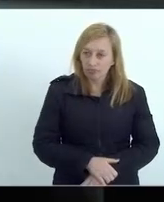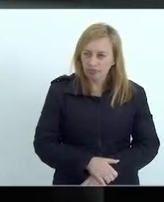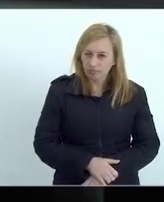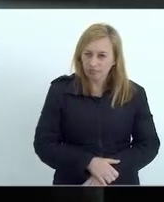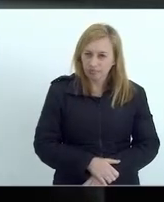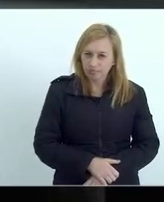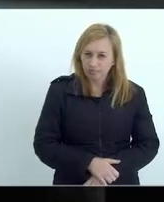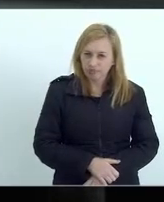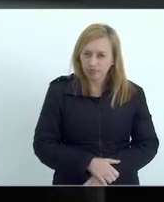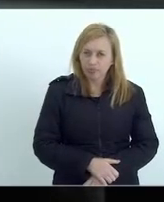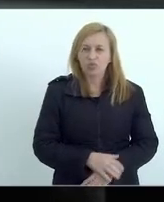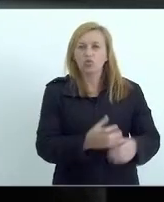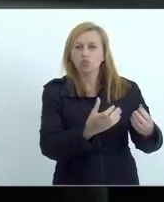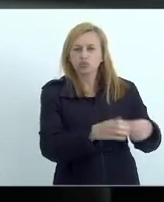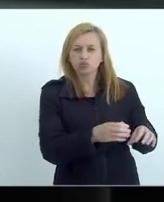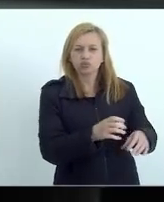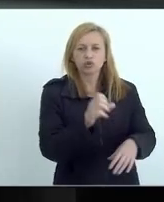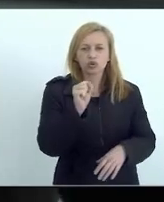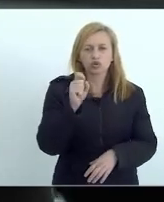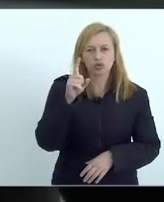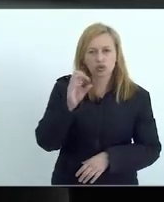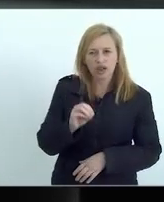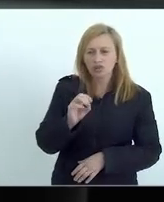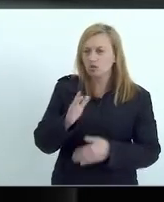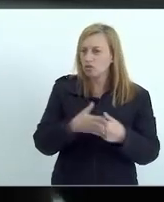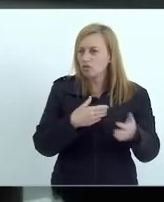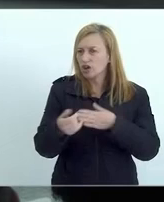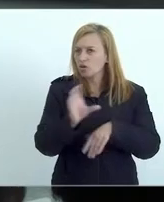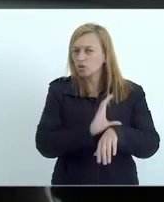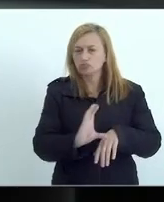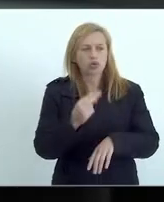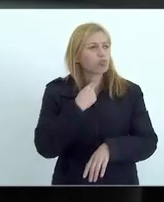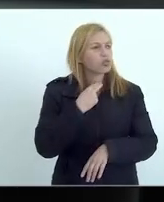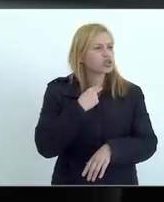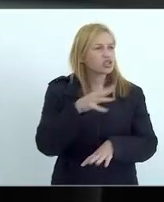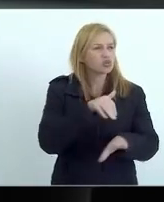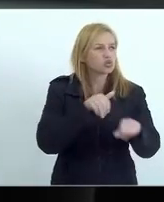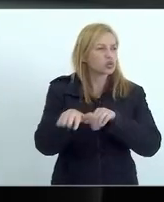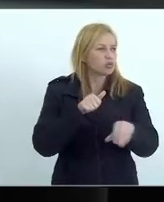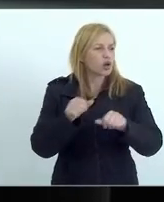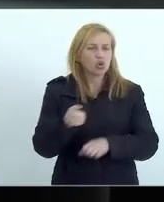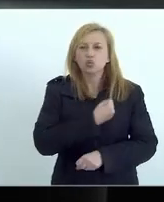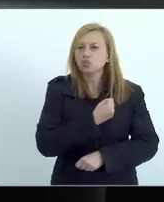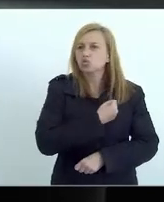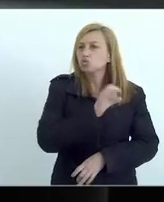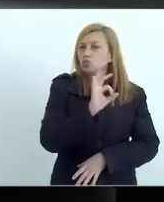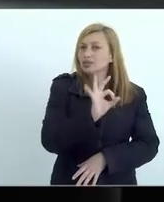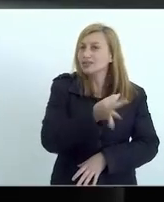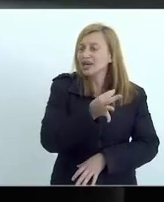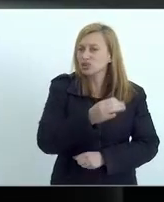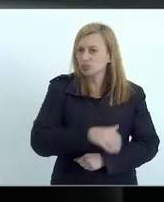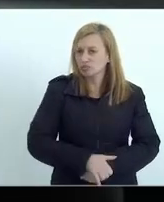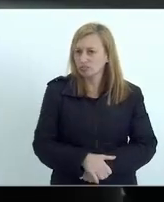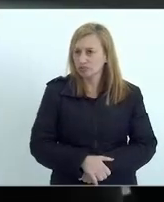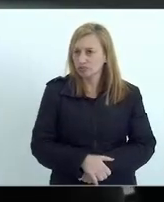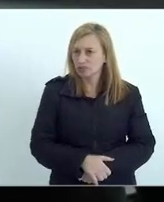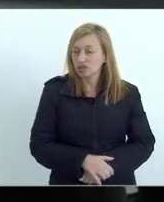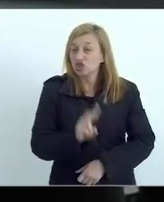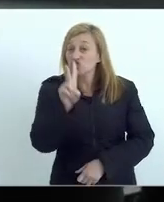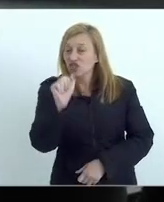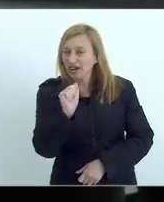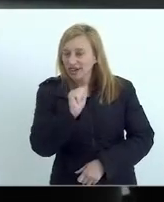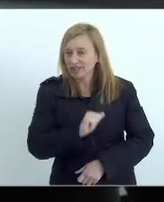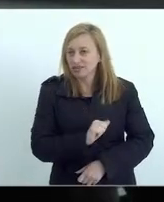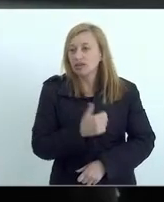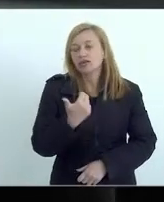como acontece concurso de soldado qualquer coisa também nós não podemos convocar o número exato de